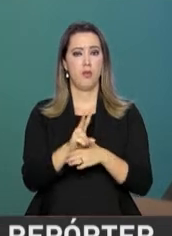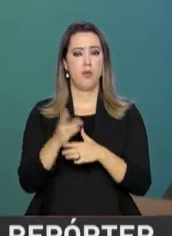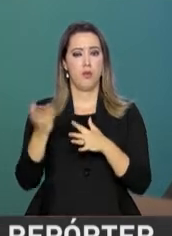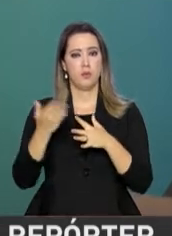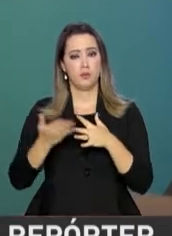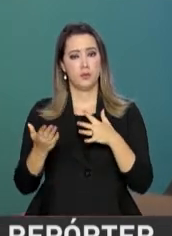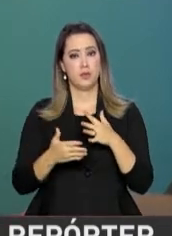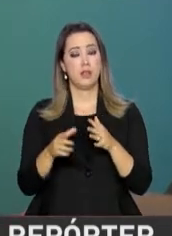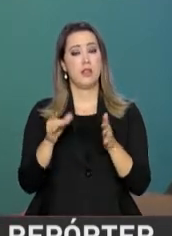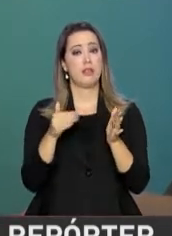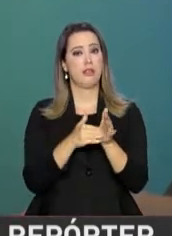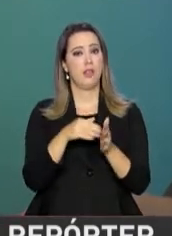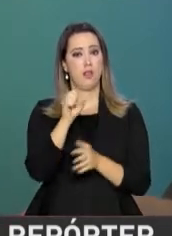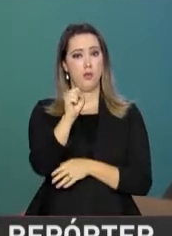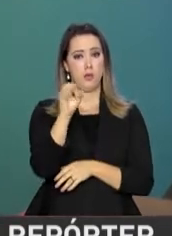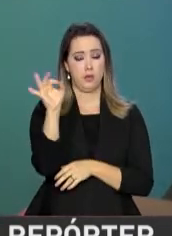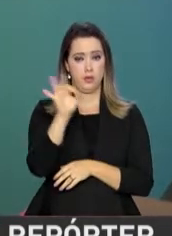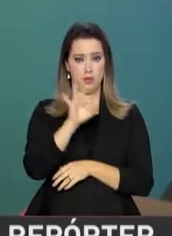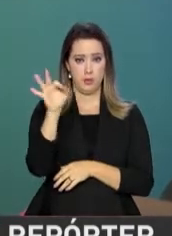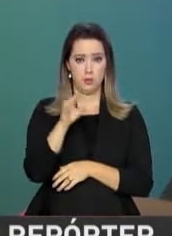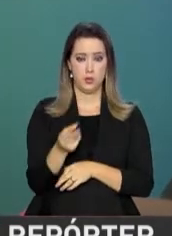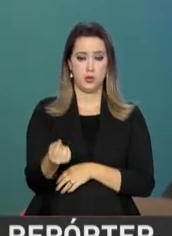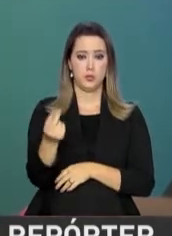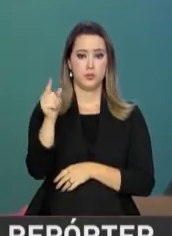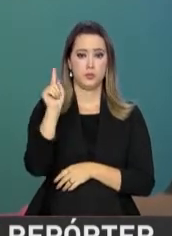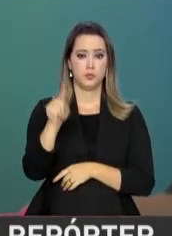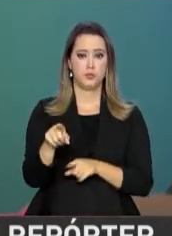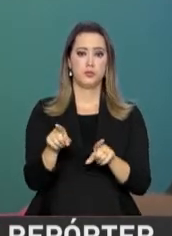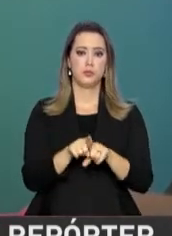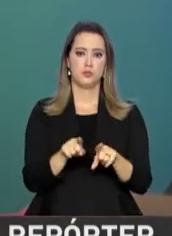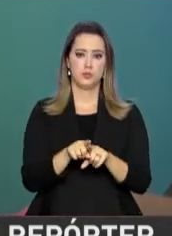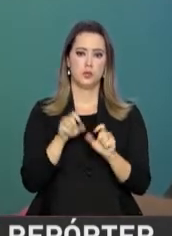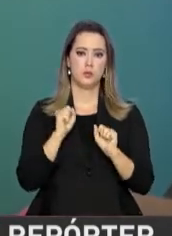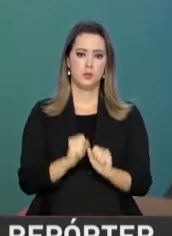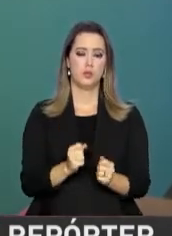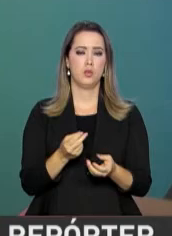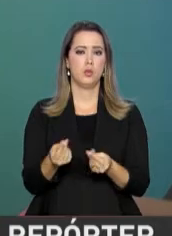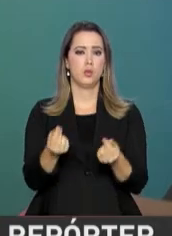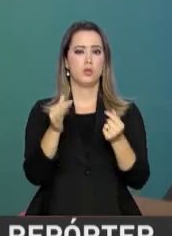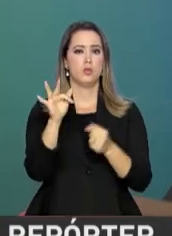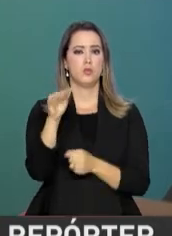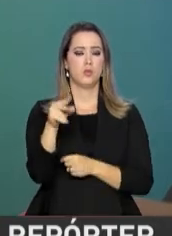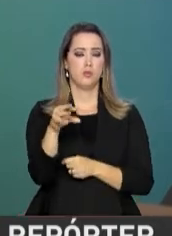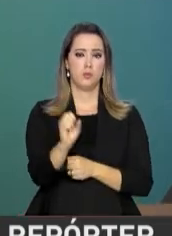a até 80% do valor do imóvel, além de poder usar os recursos do FGTS.